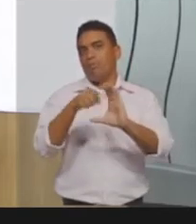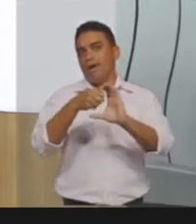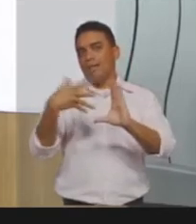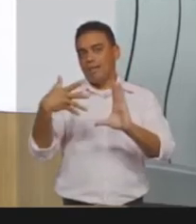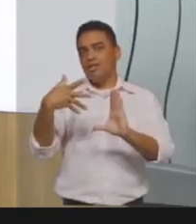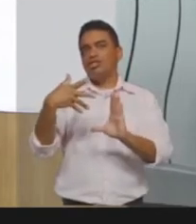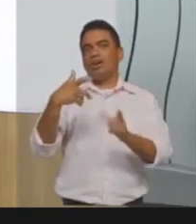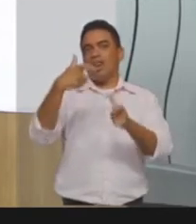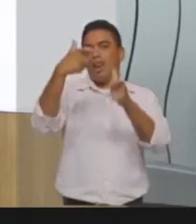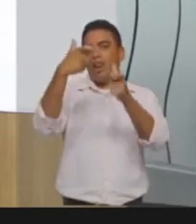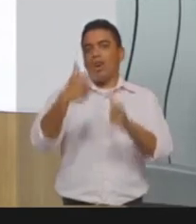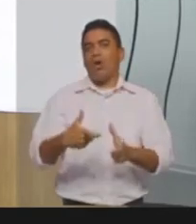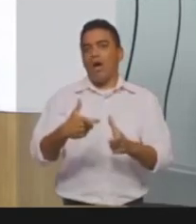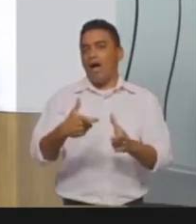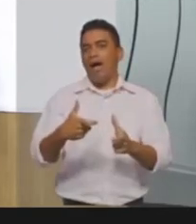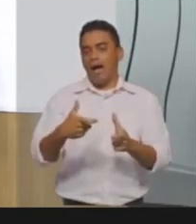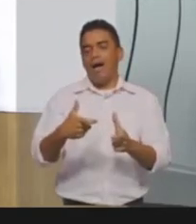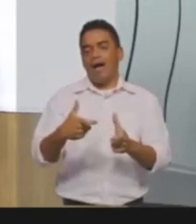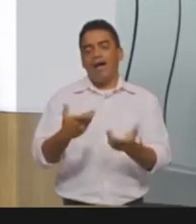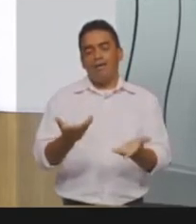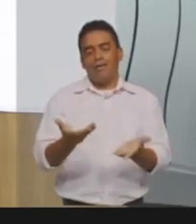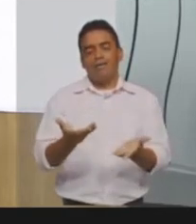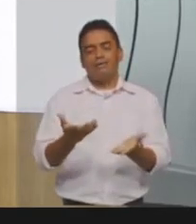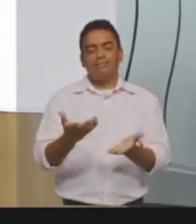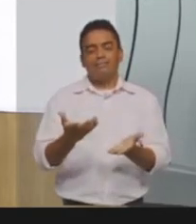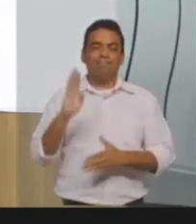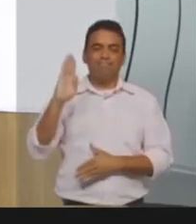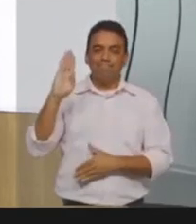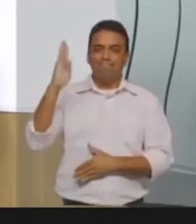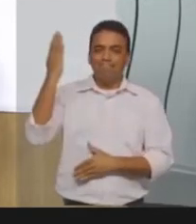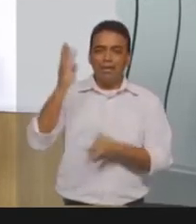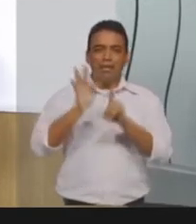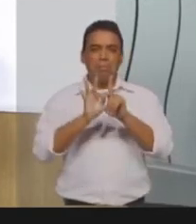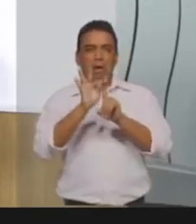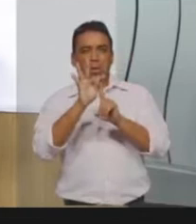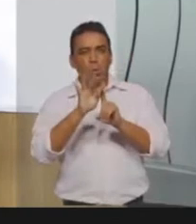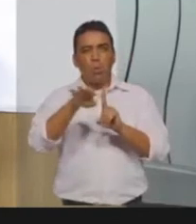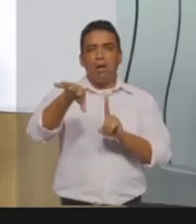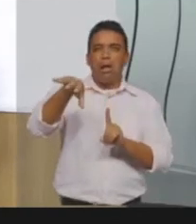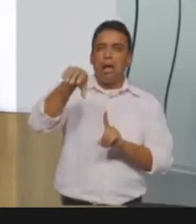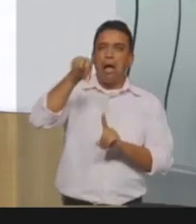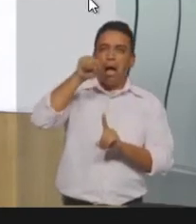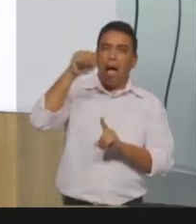ou características relacionadas a esses fatores. Temperatura, umidade,